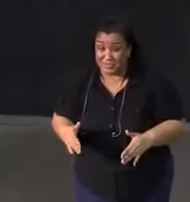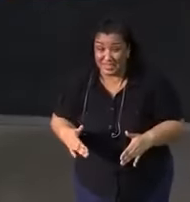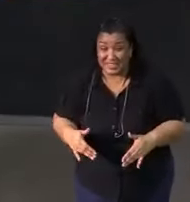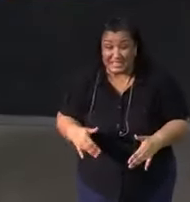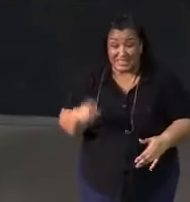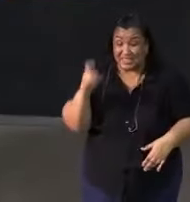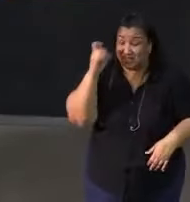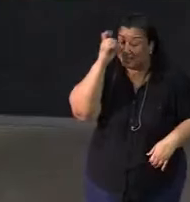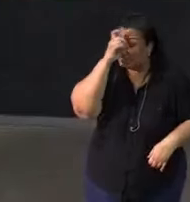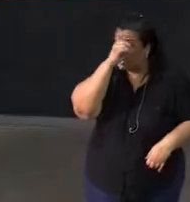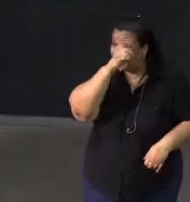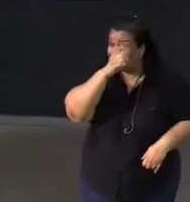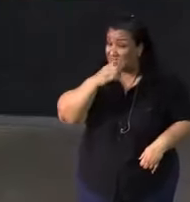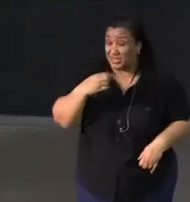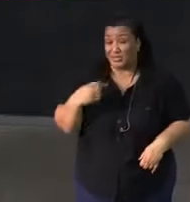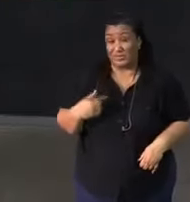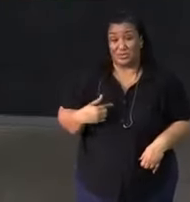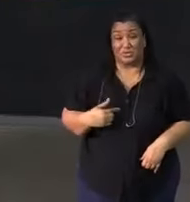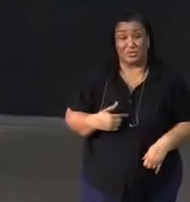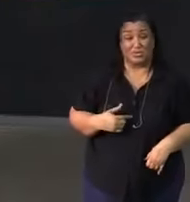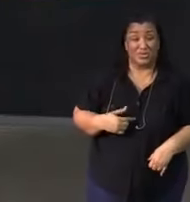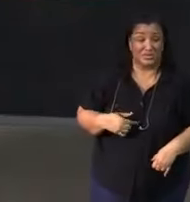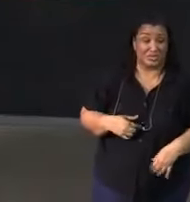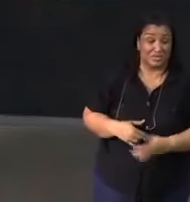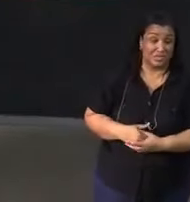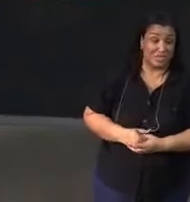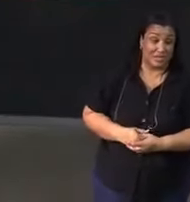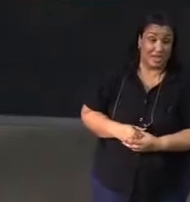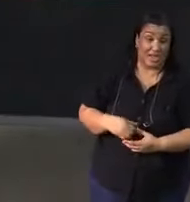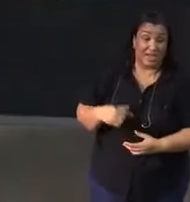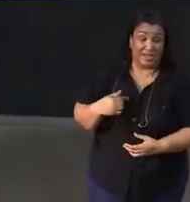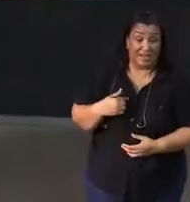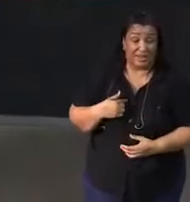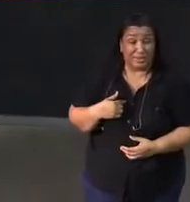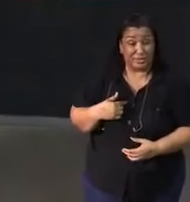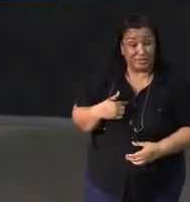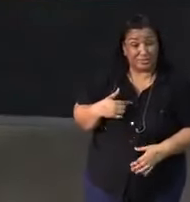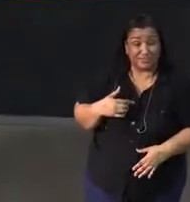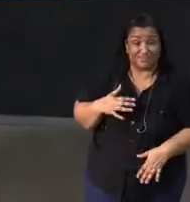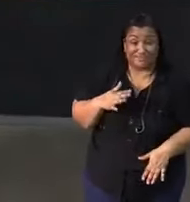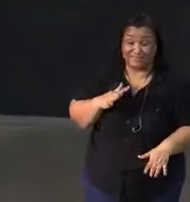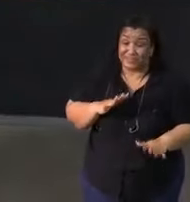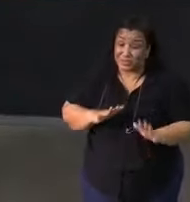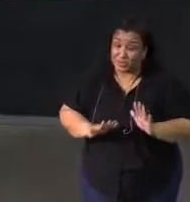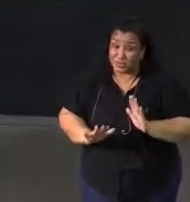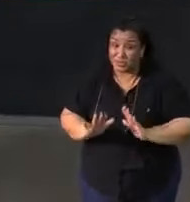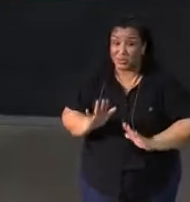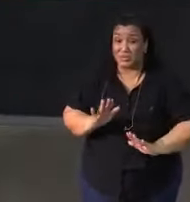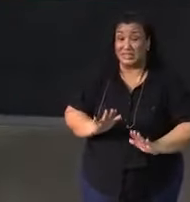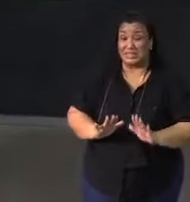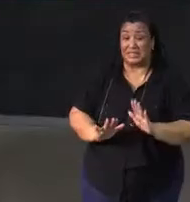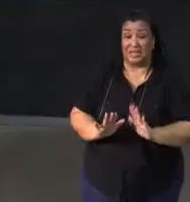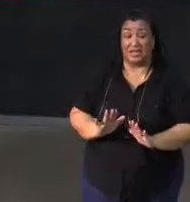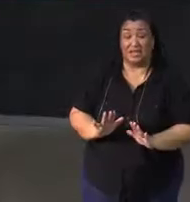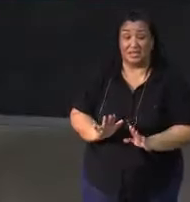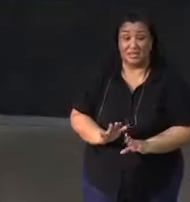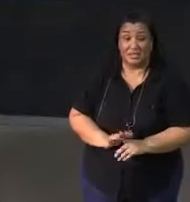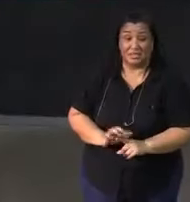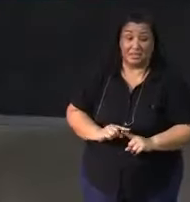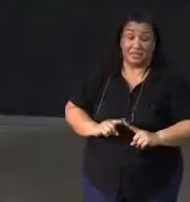muita dificuldade, eu tento me politizar para não me tornar um ignorante,